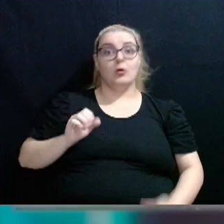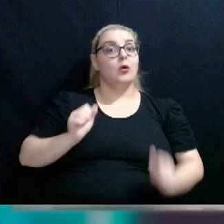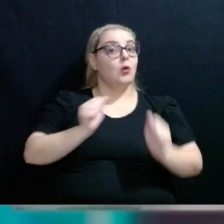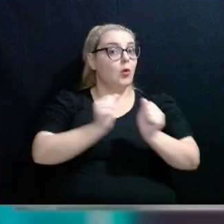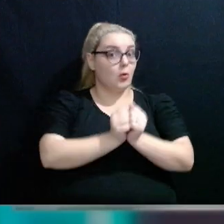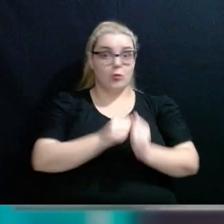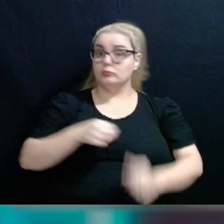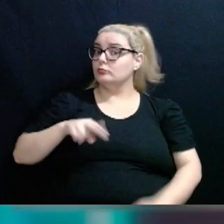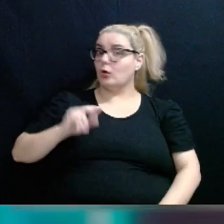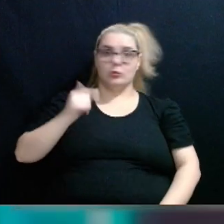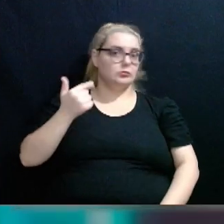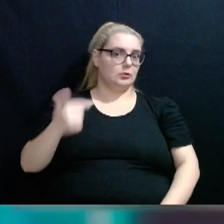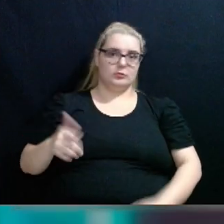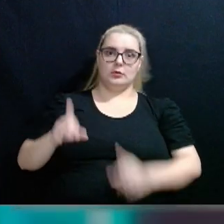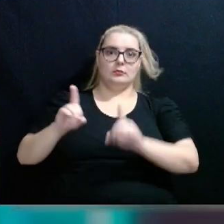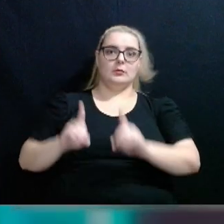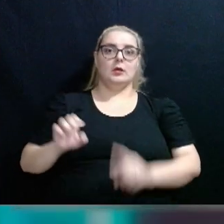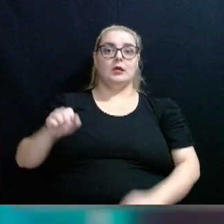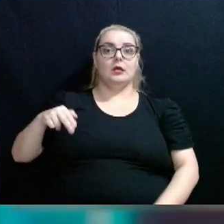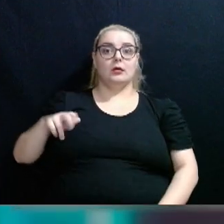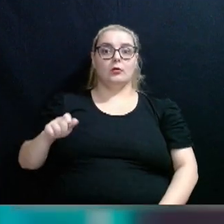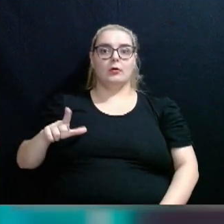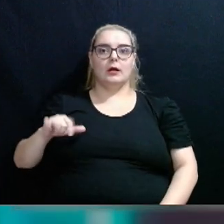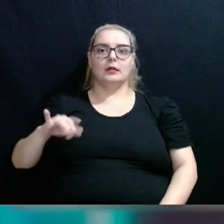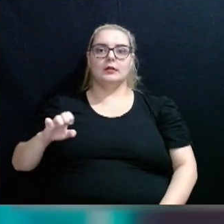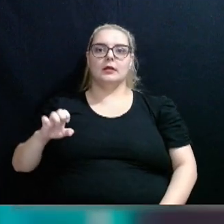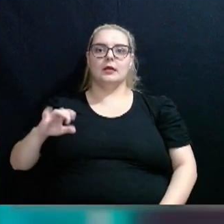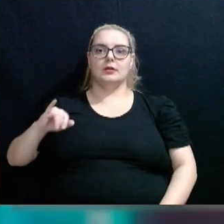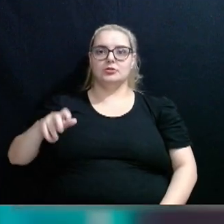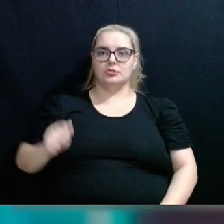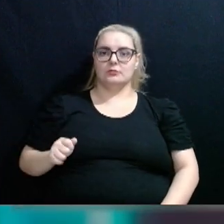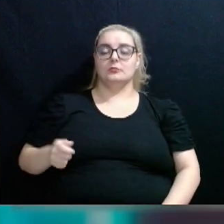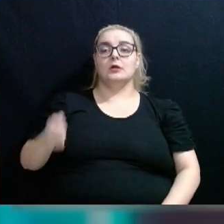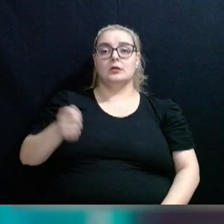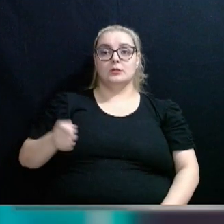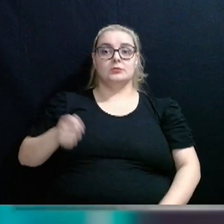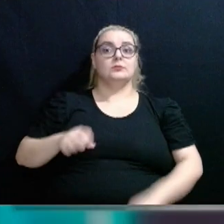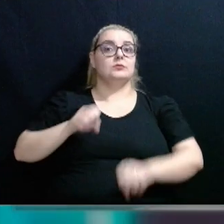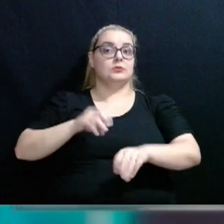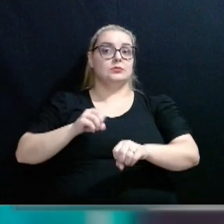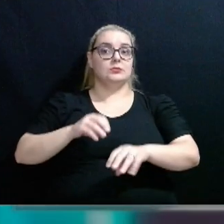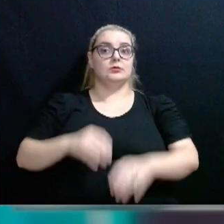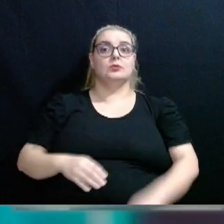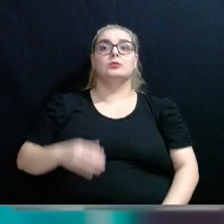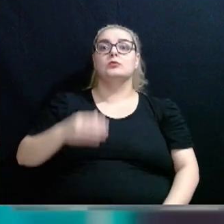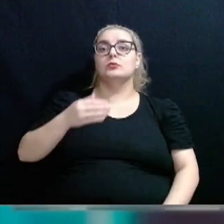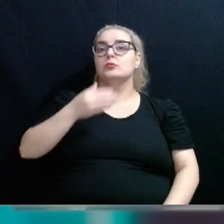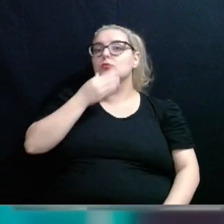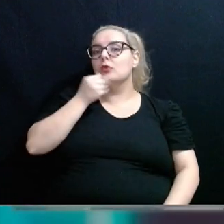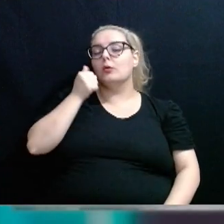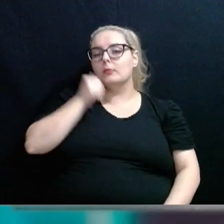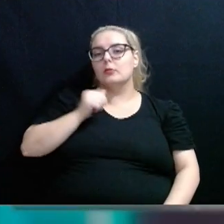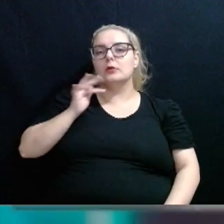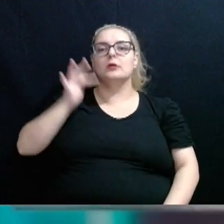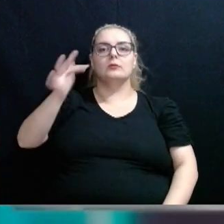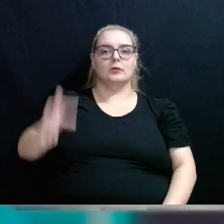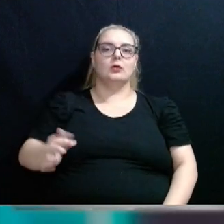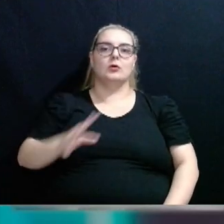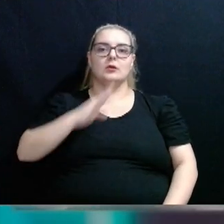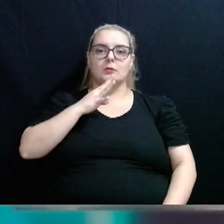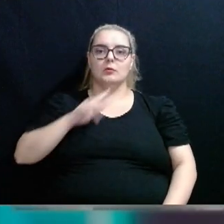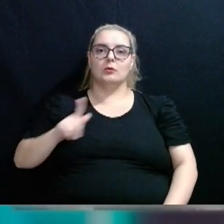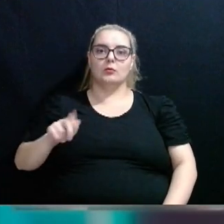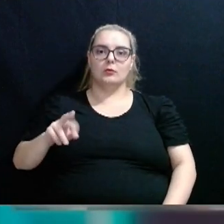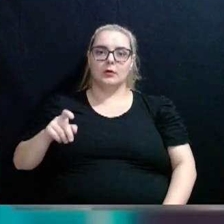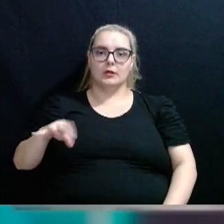programa Equalieja, desenvolvido pela Associação de Educação do Homem do Amanhã, conhecida como Guardinha, em parceria com o SESI